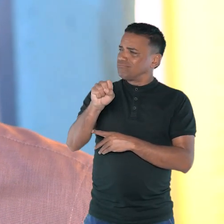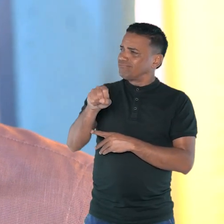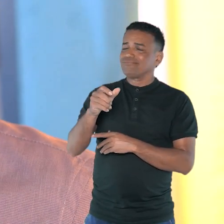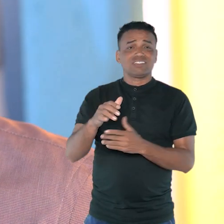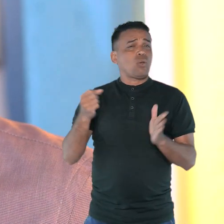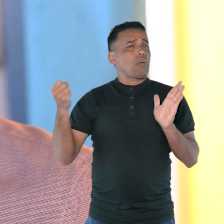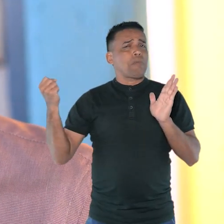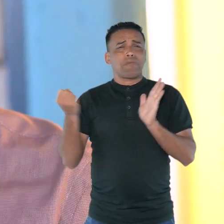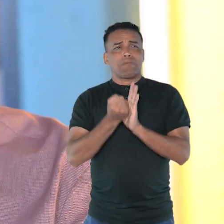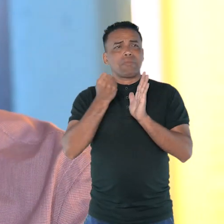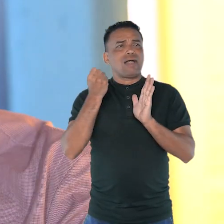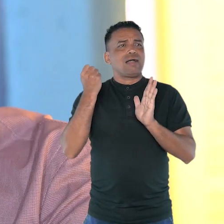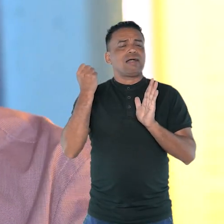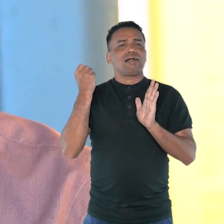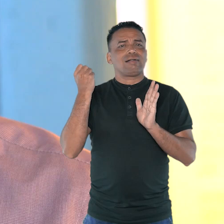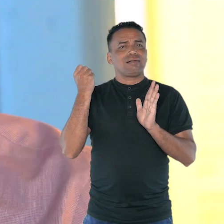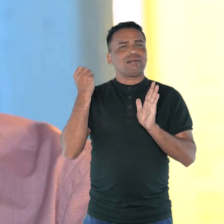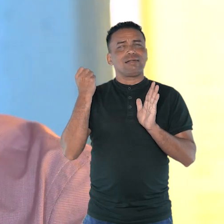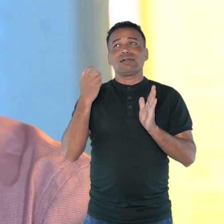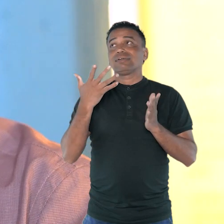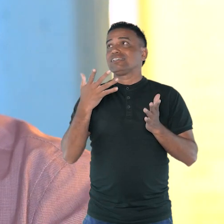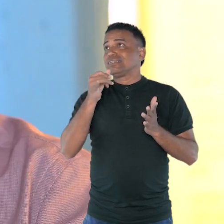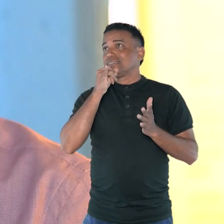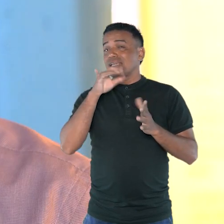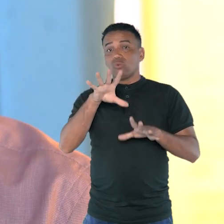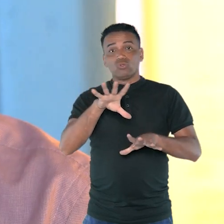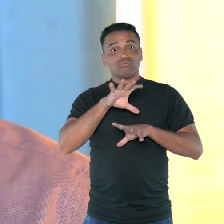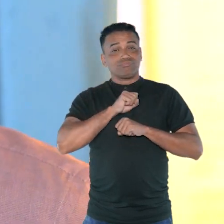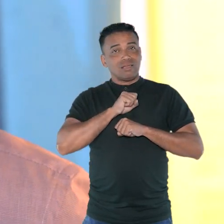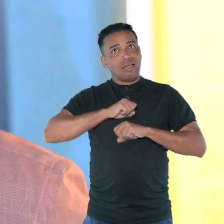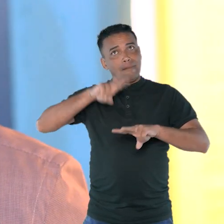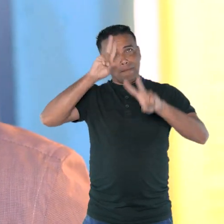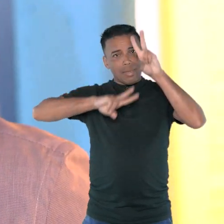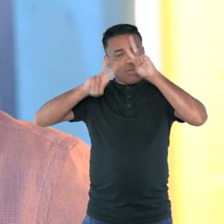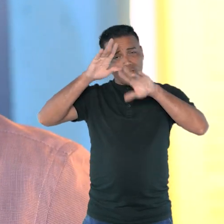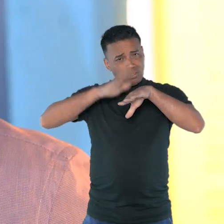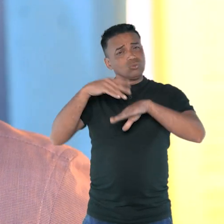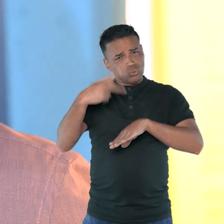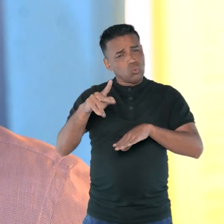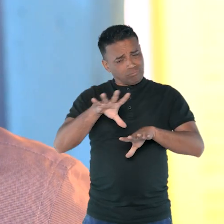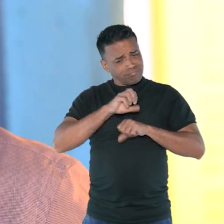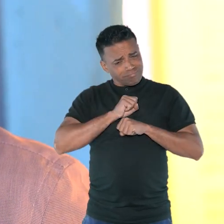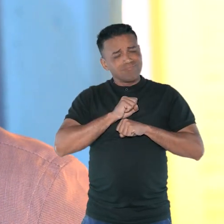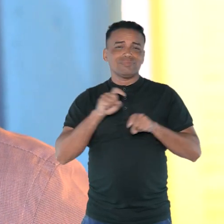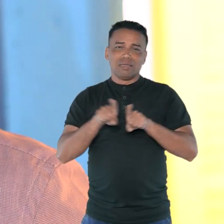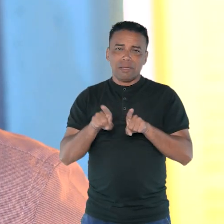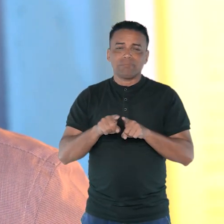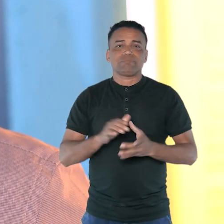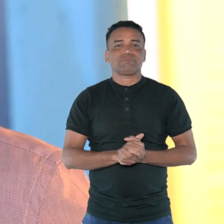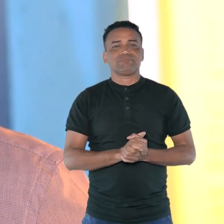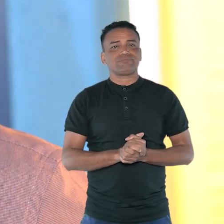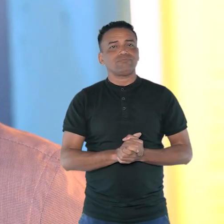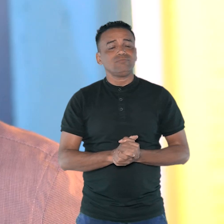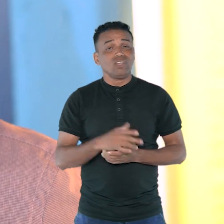marcante, isso está atravessado nas suas memórias também, né? Isso é tão marcante que quando eu